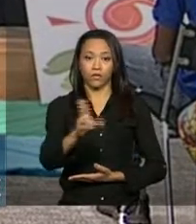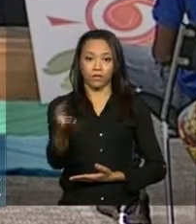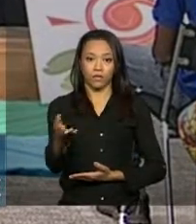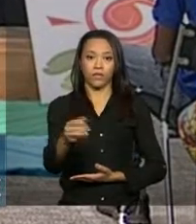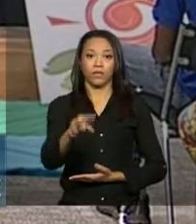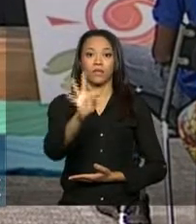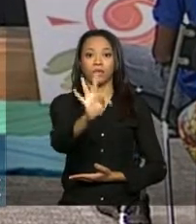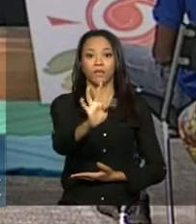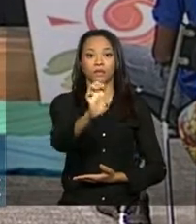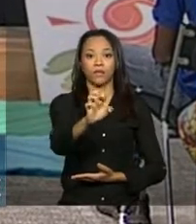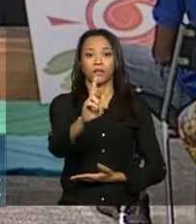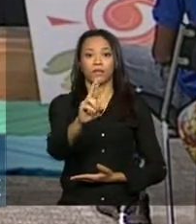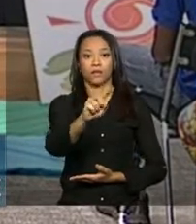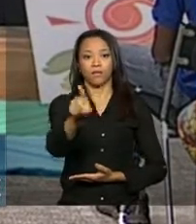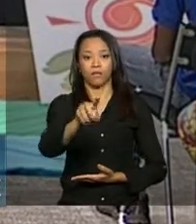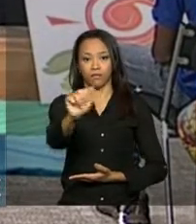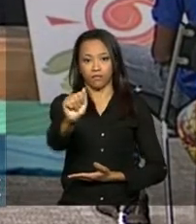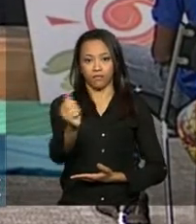campelo